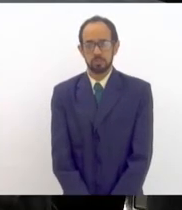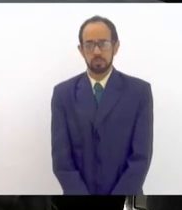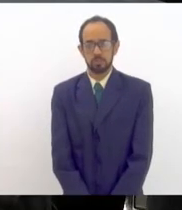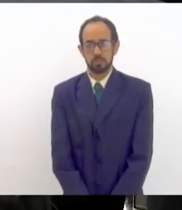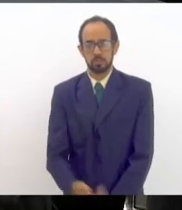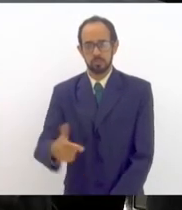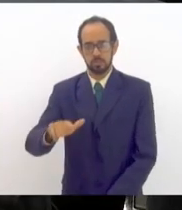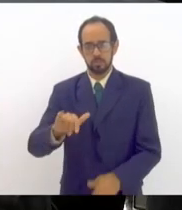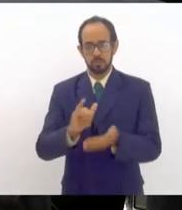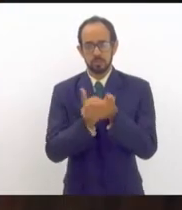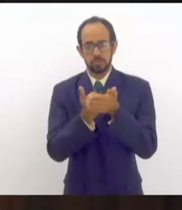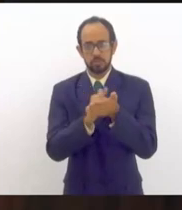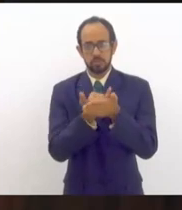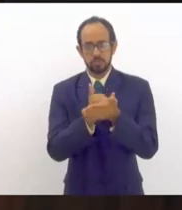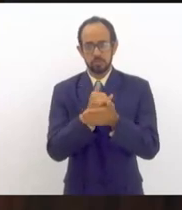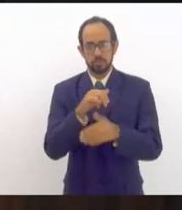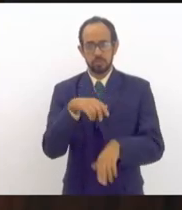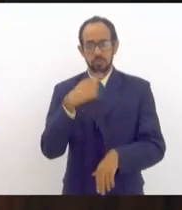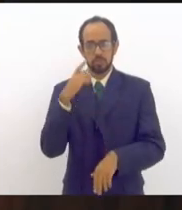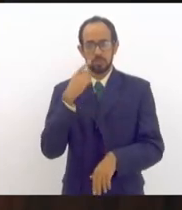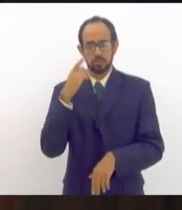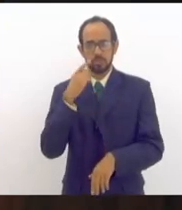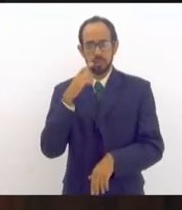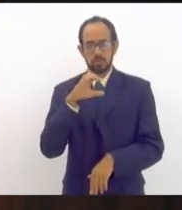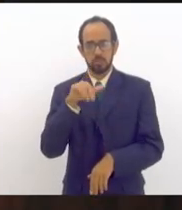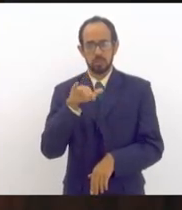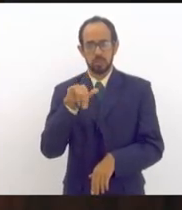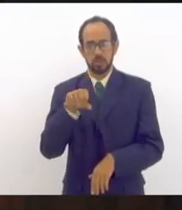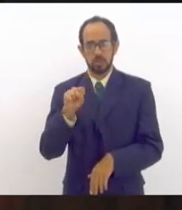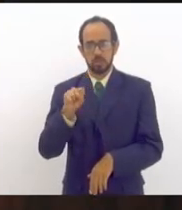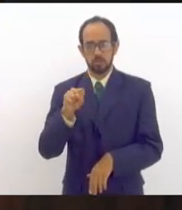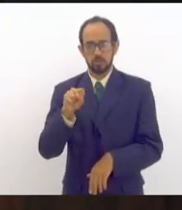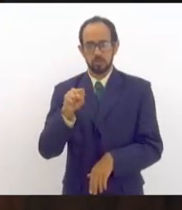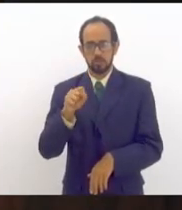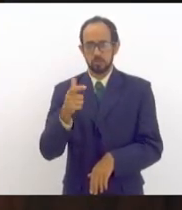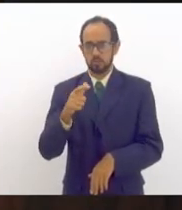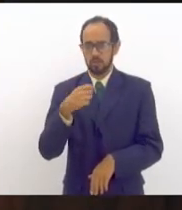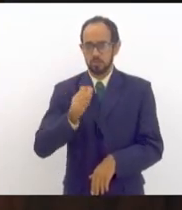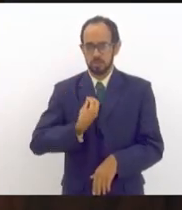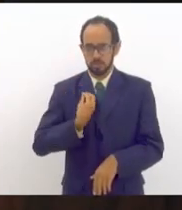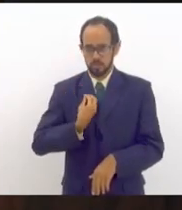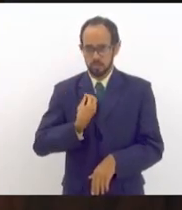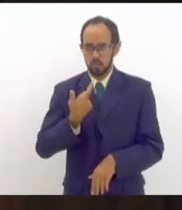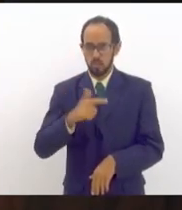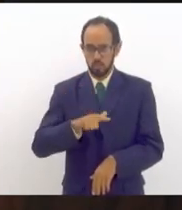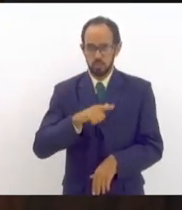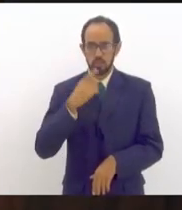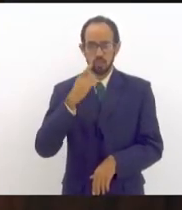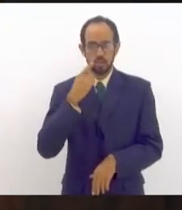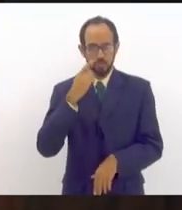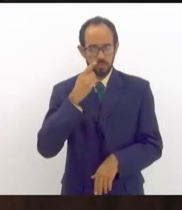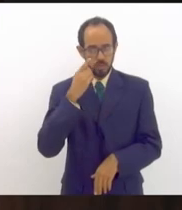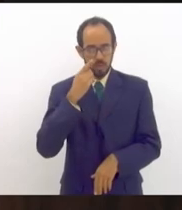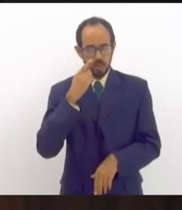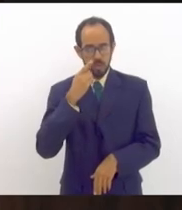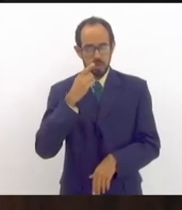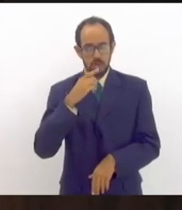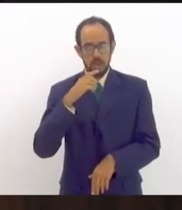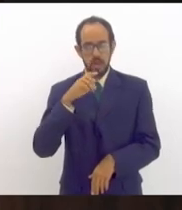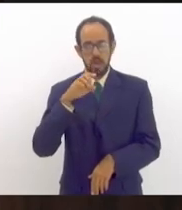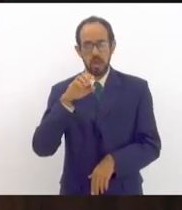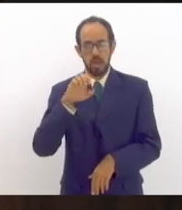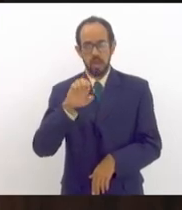próximo orador escrito é o nome deputado Carlinhos BNH não se encontrando presente próximo à escrita é deputada Érica